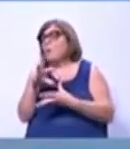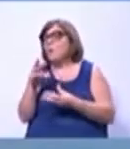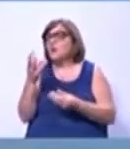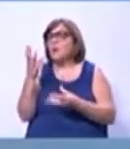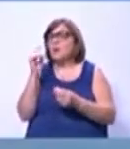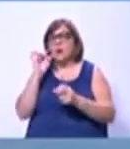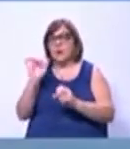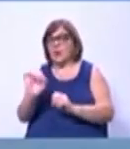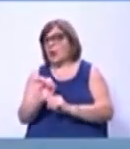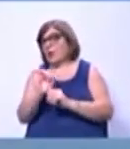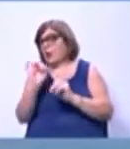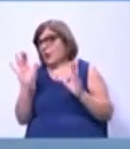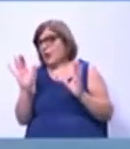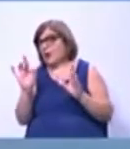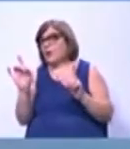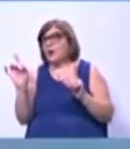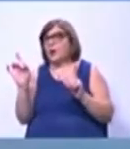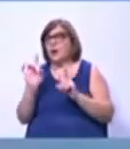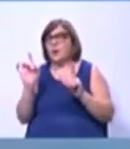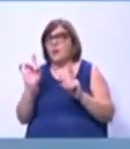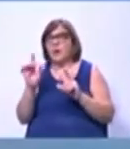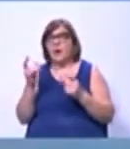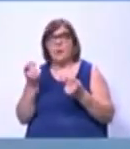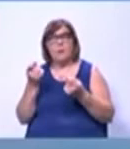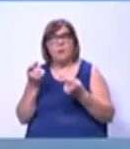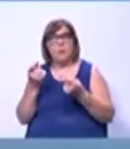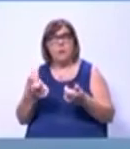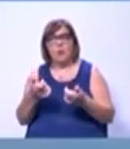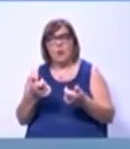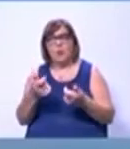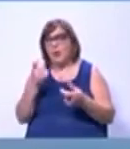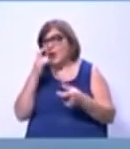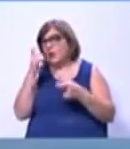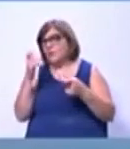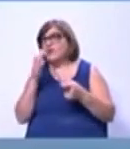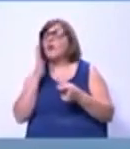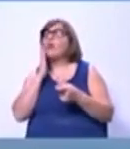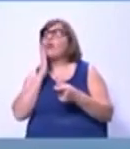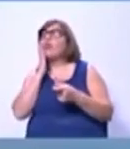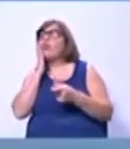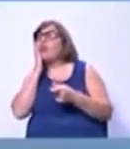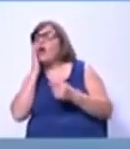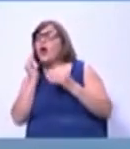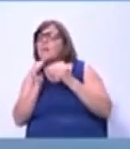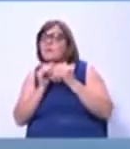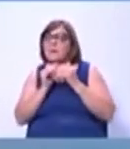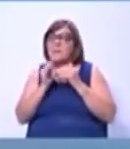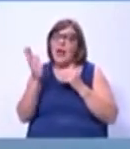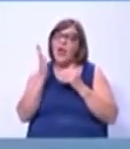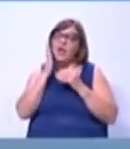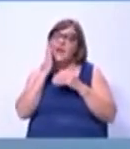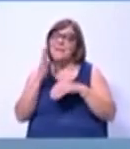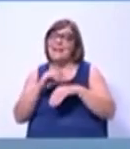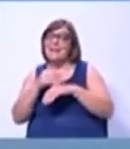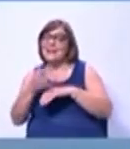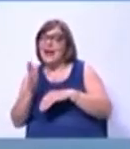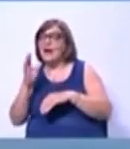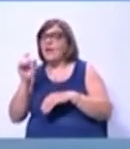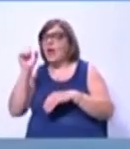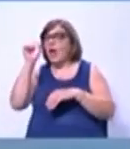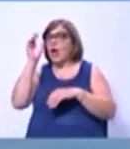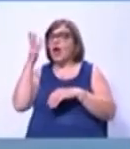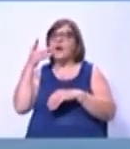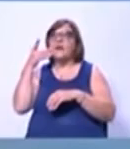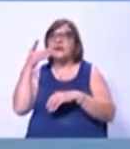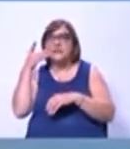muito claros e que não são assim tão poucos os que dormem mais, adormecem mais tarde e acordam mais tarde.